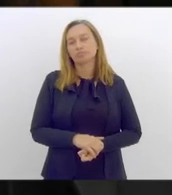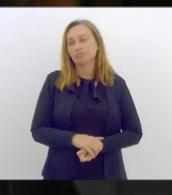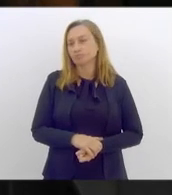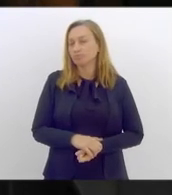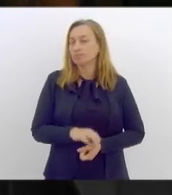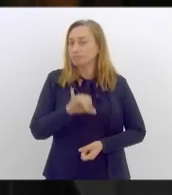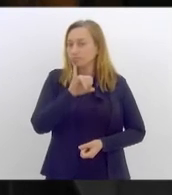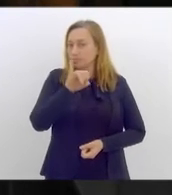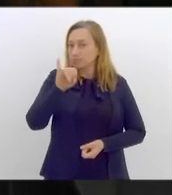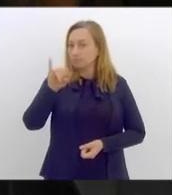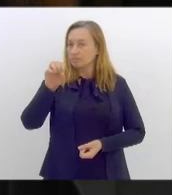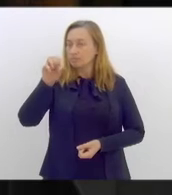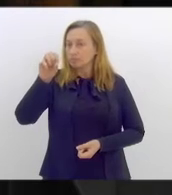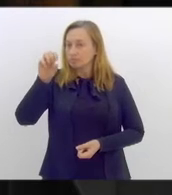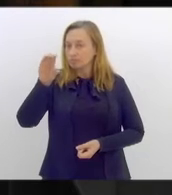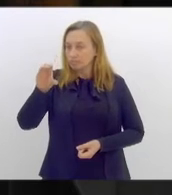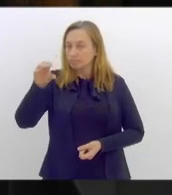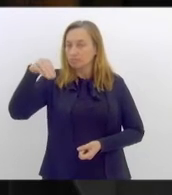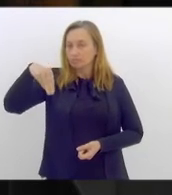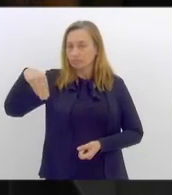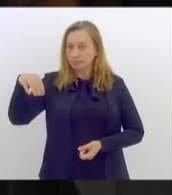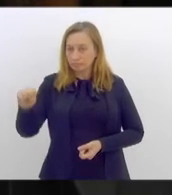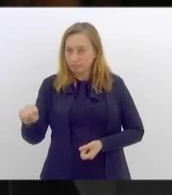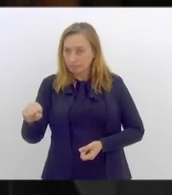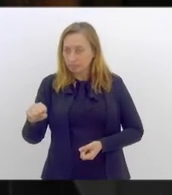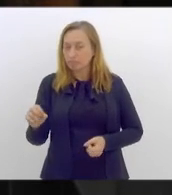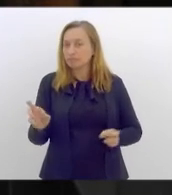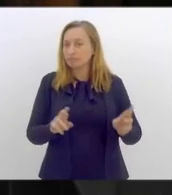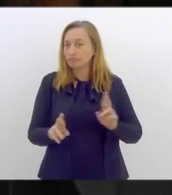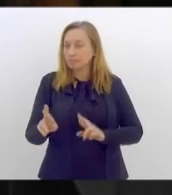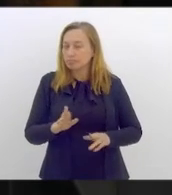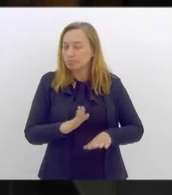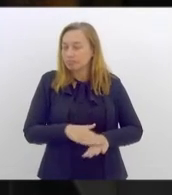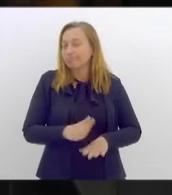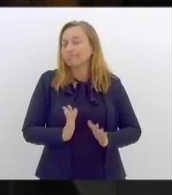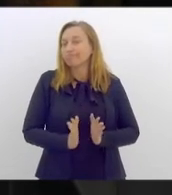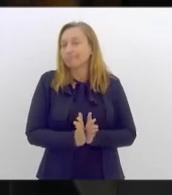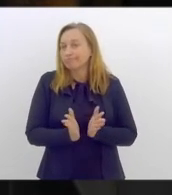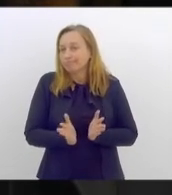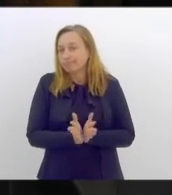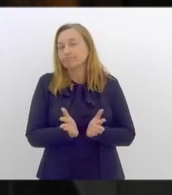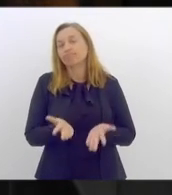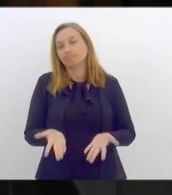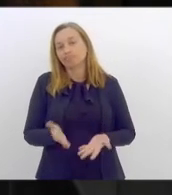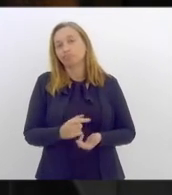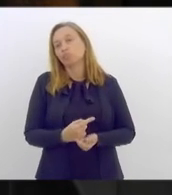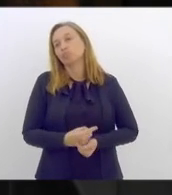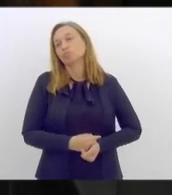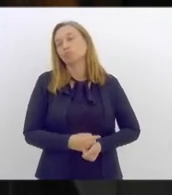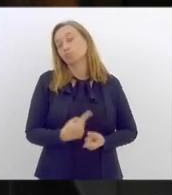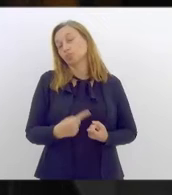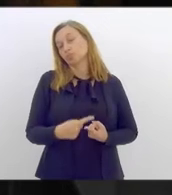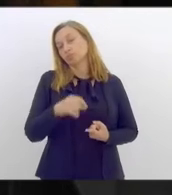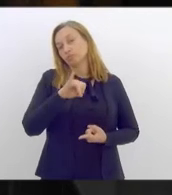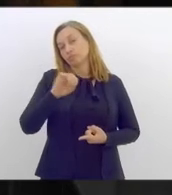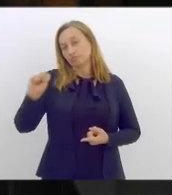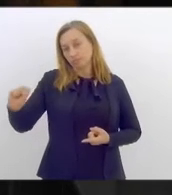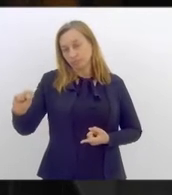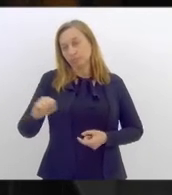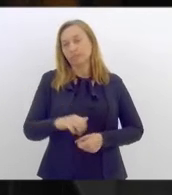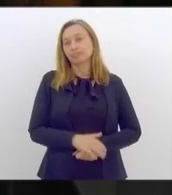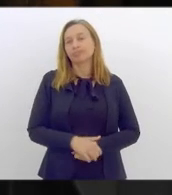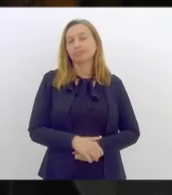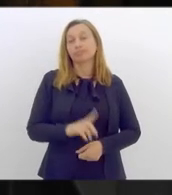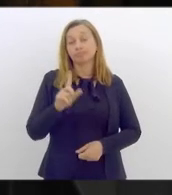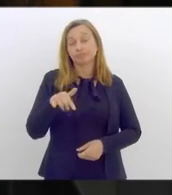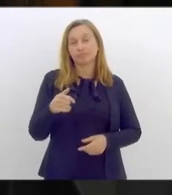de cms em relação aos mais necessitados porque o ICMS é